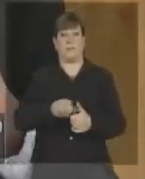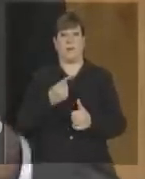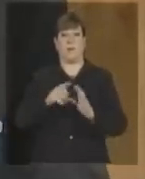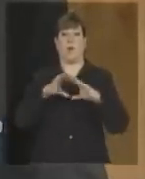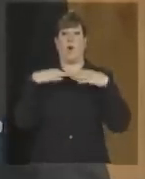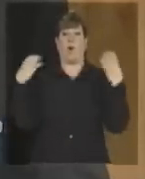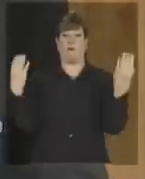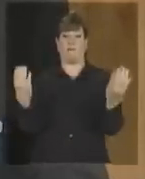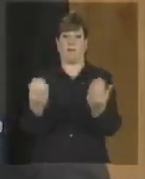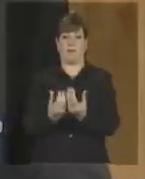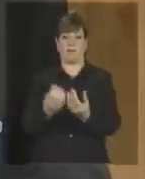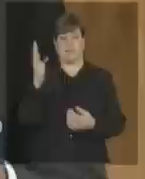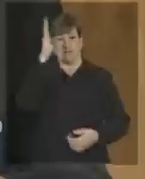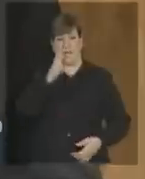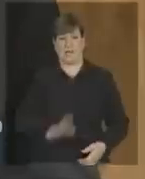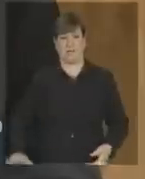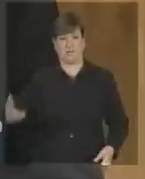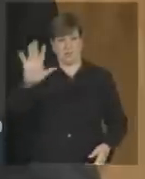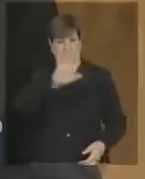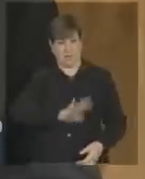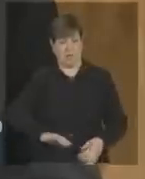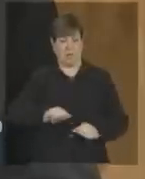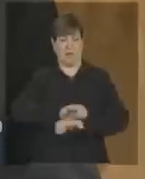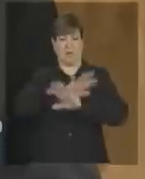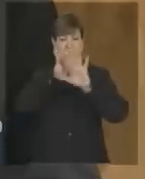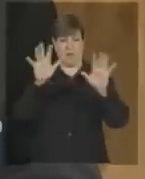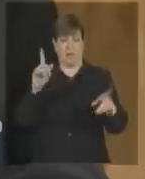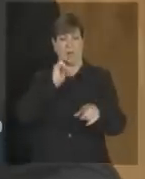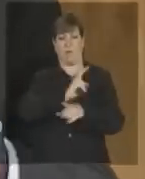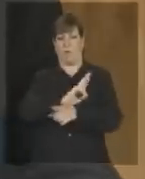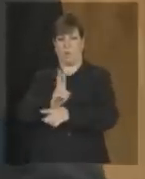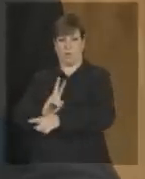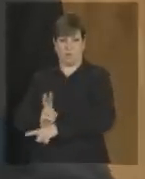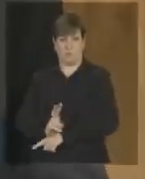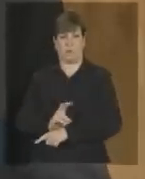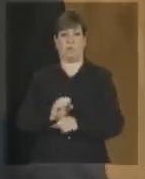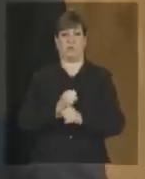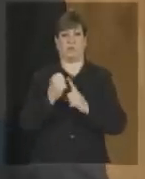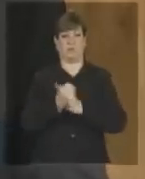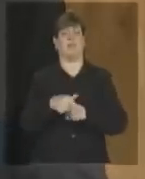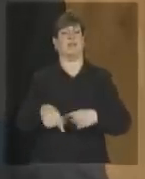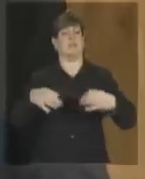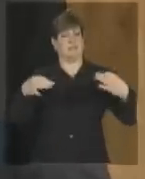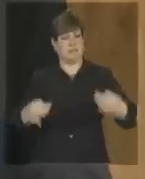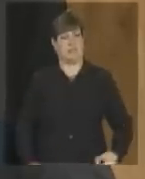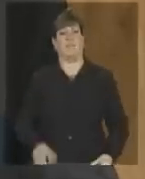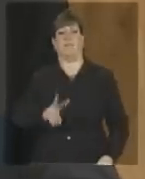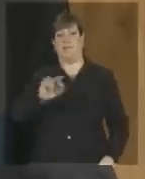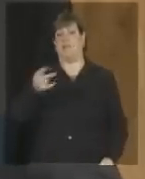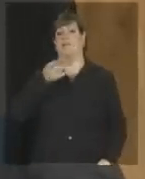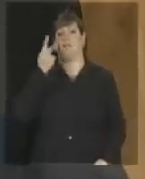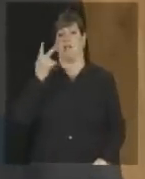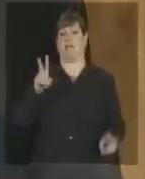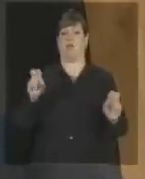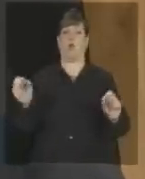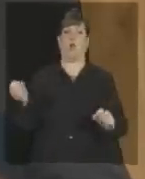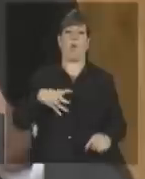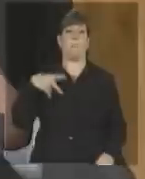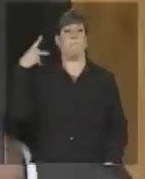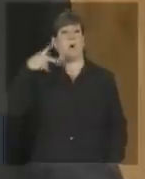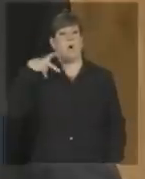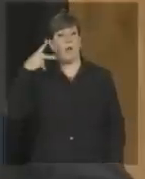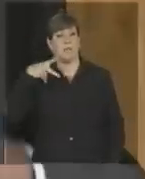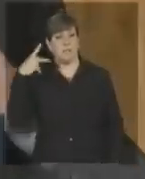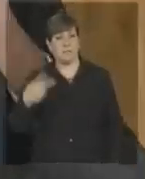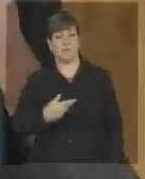Nacional de Transparência e Controle Social, a Consocial, que certamente vai pautar novas políticas públicas